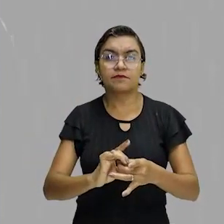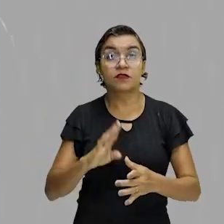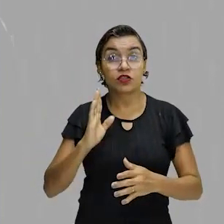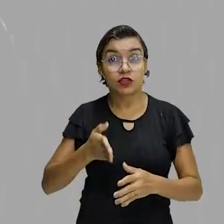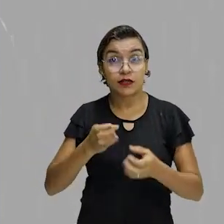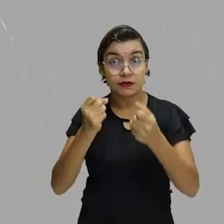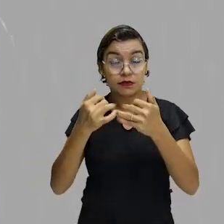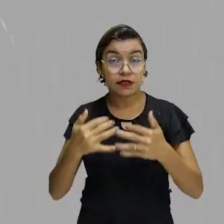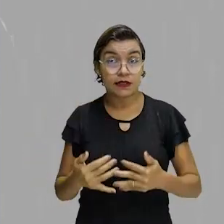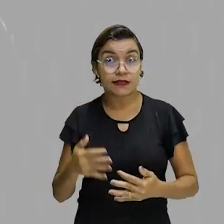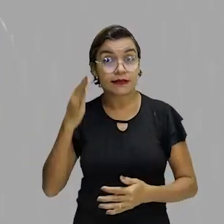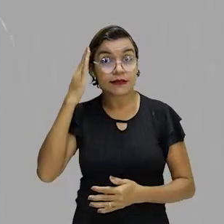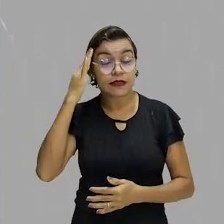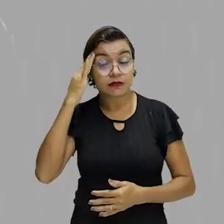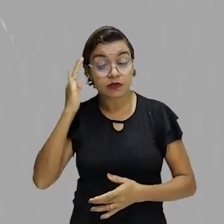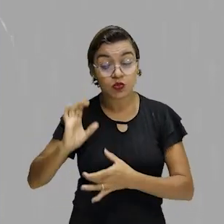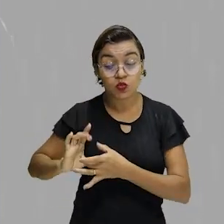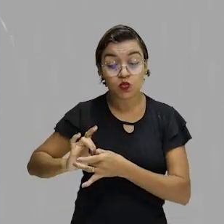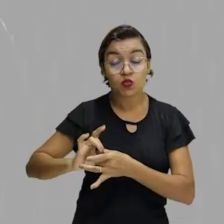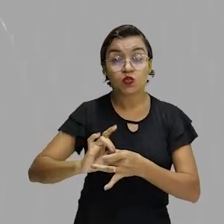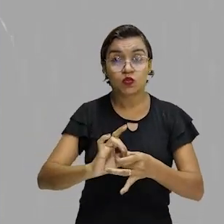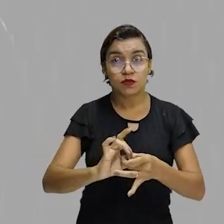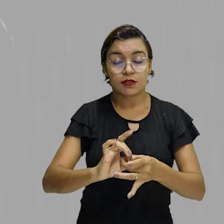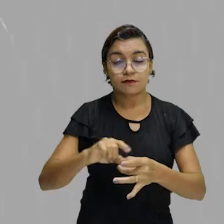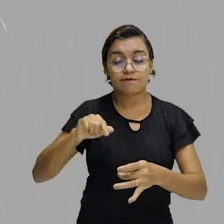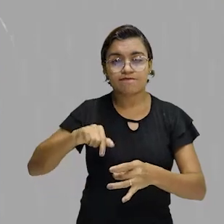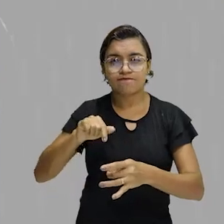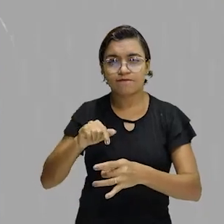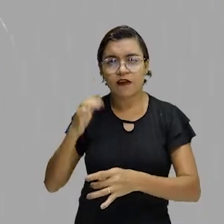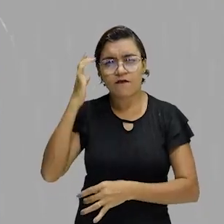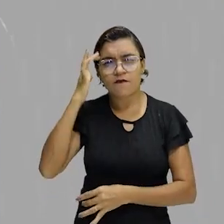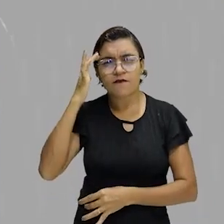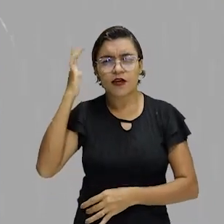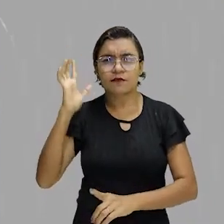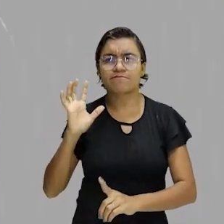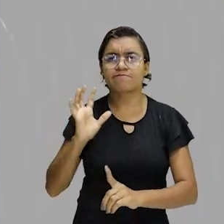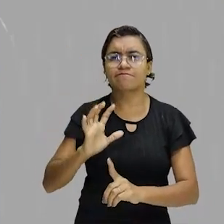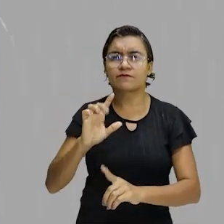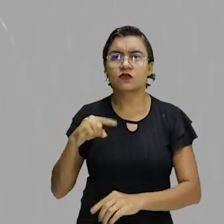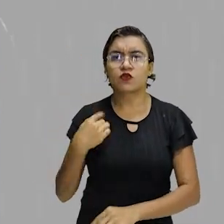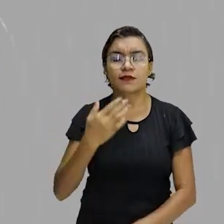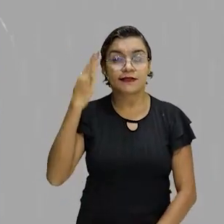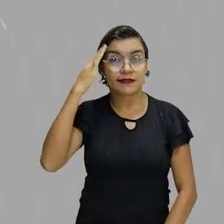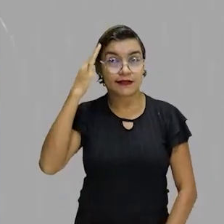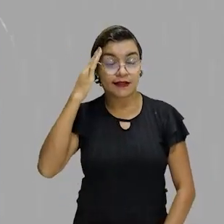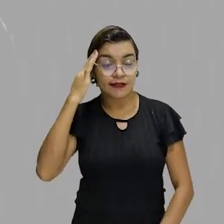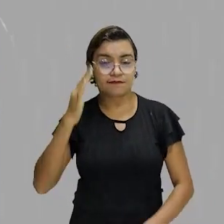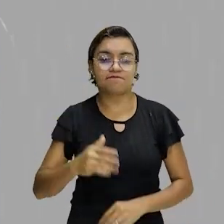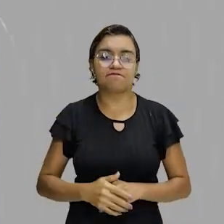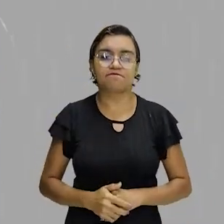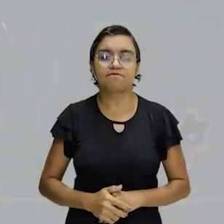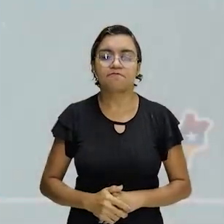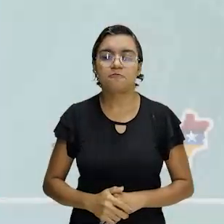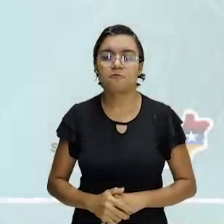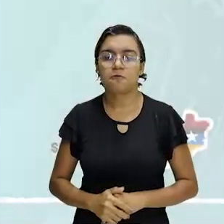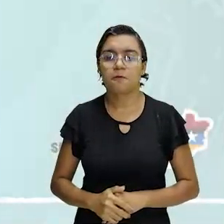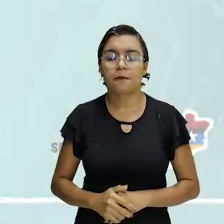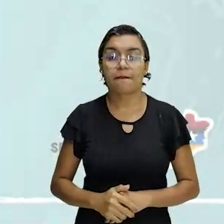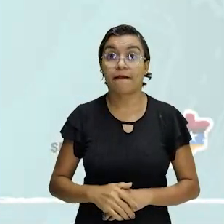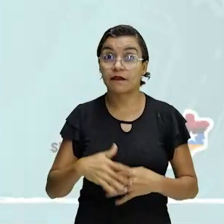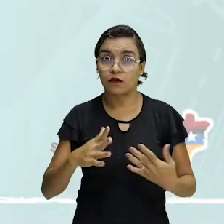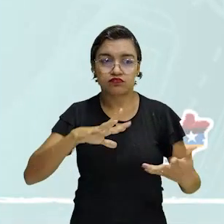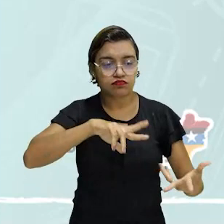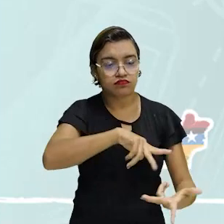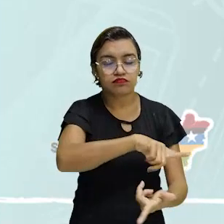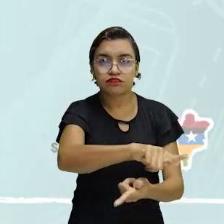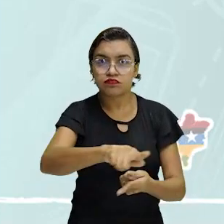O entendimento do contexto facilita para que a gente também compreenda melhor o assunto. Com a